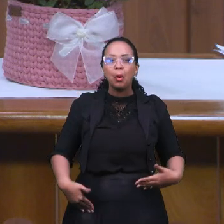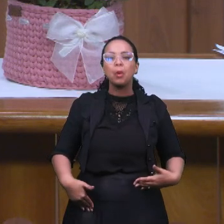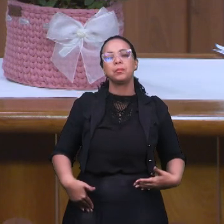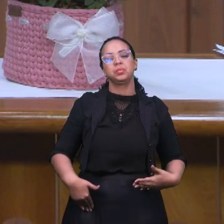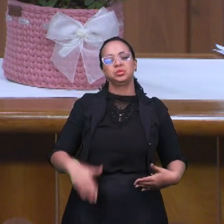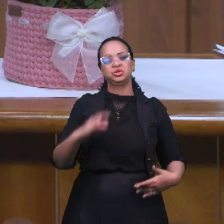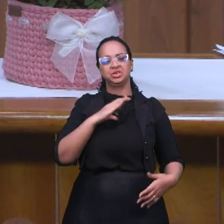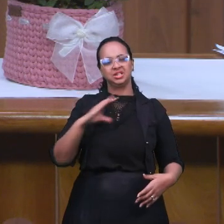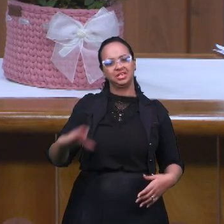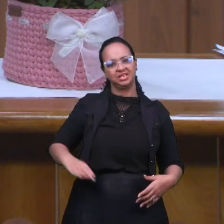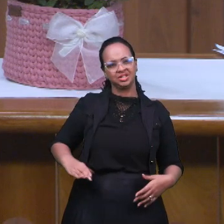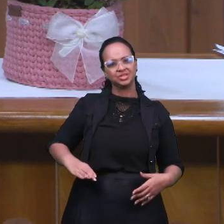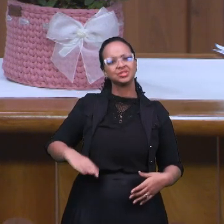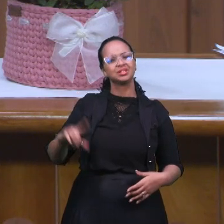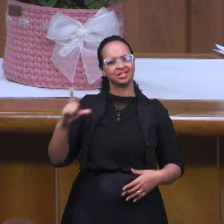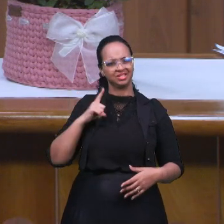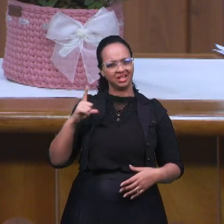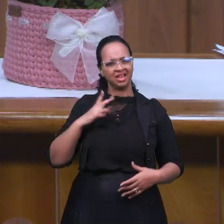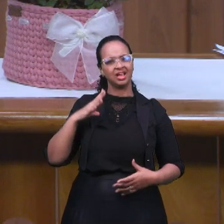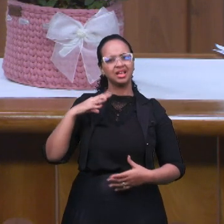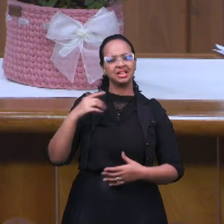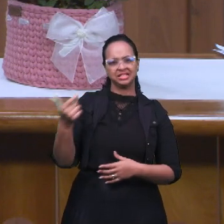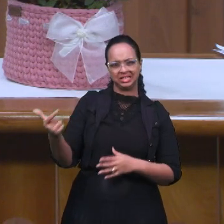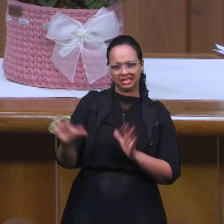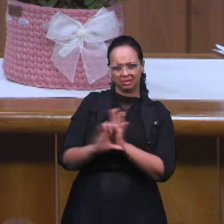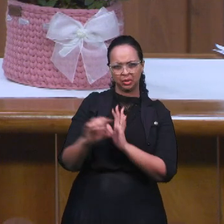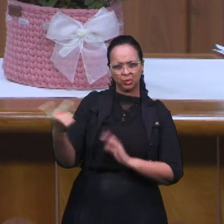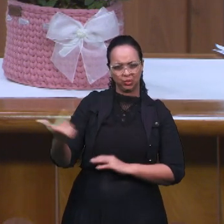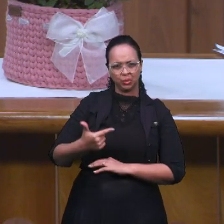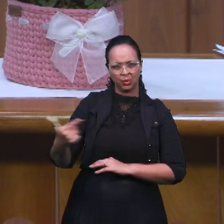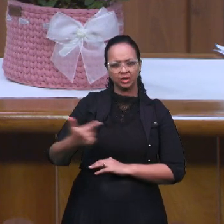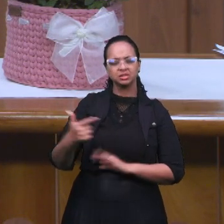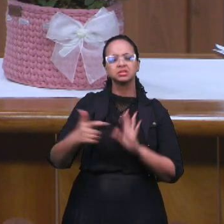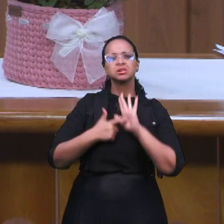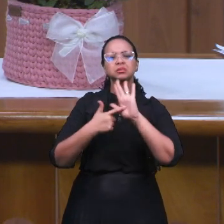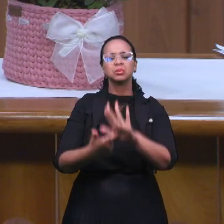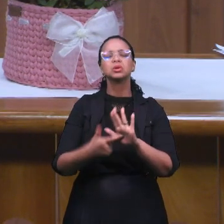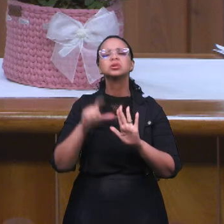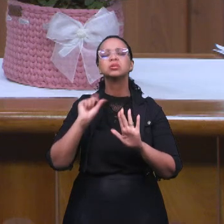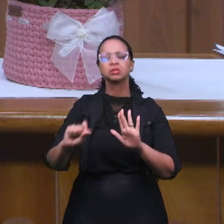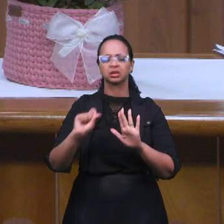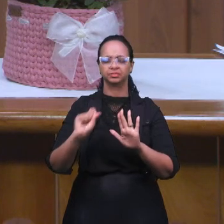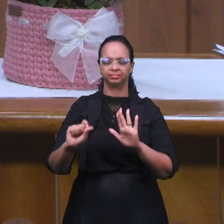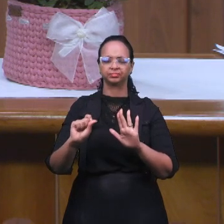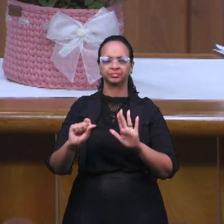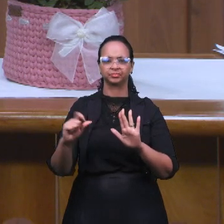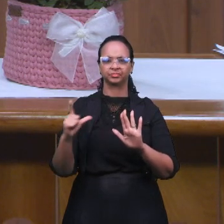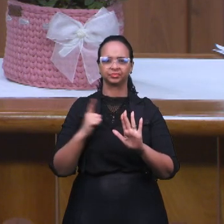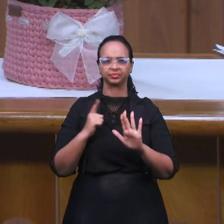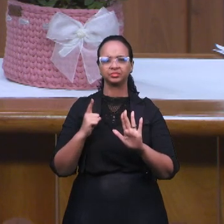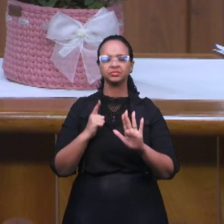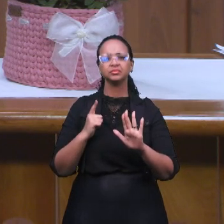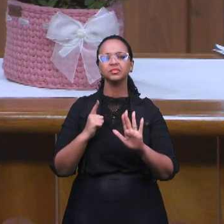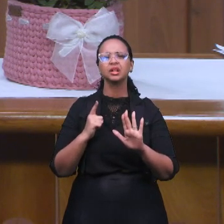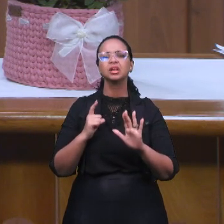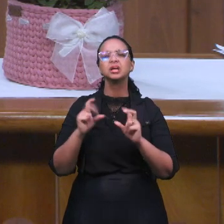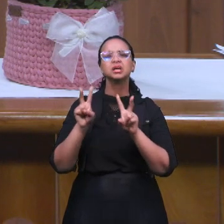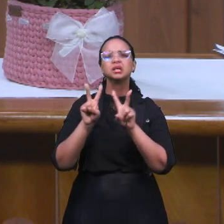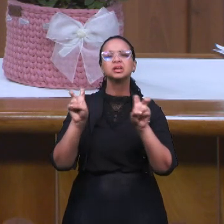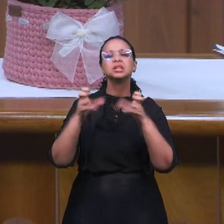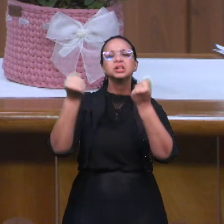figuras que entram agora no segundo capítulo, elas são figuras que falam a respeito